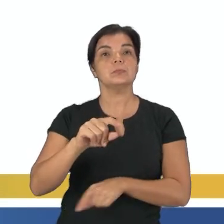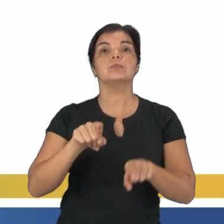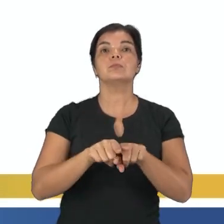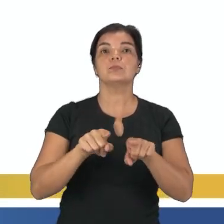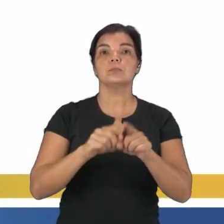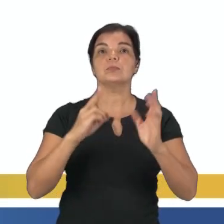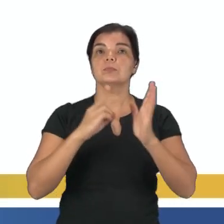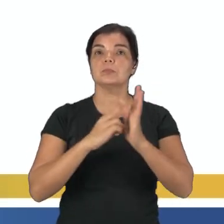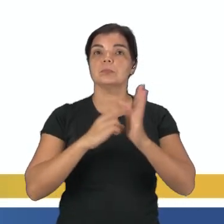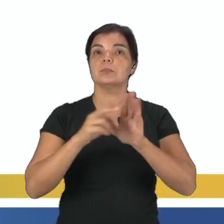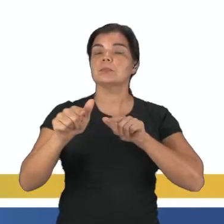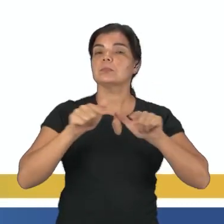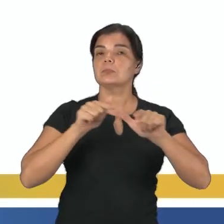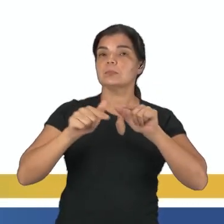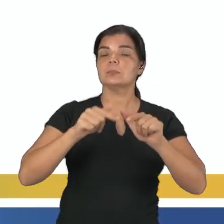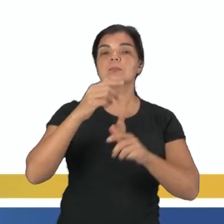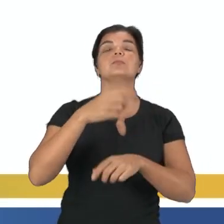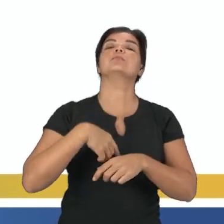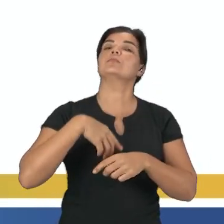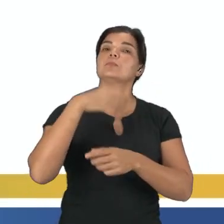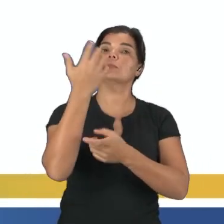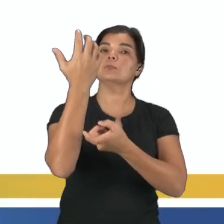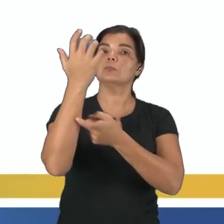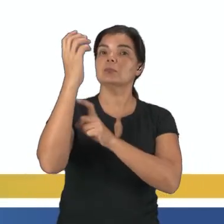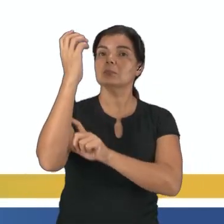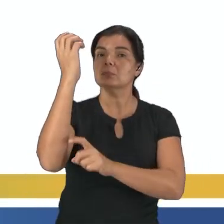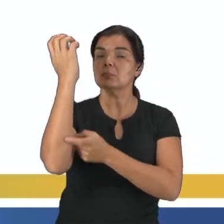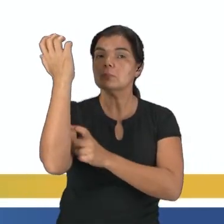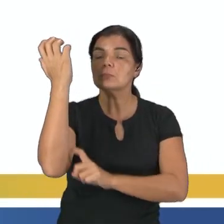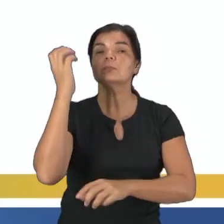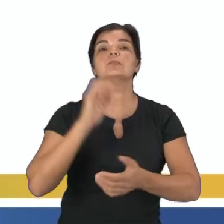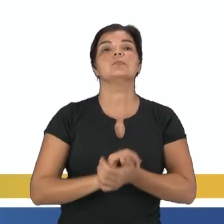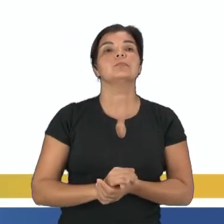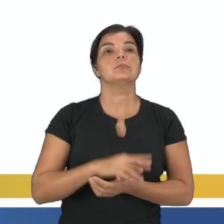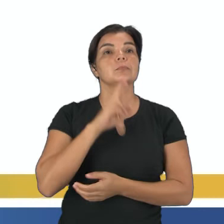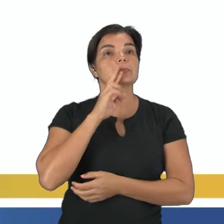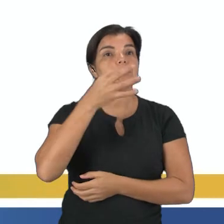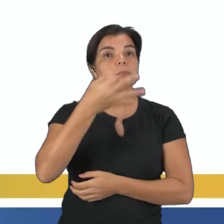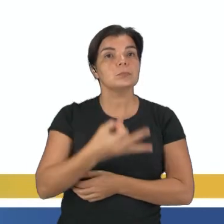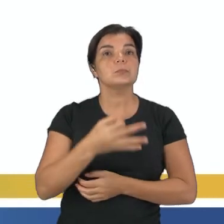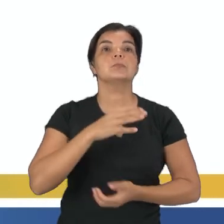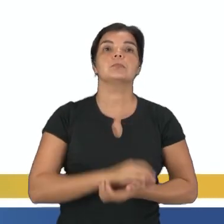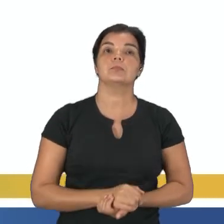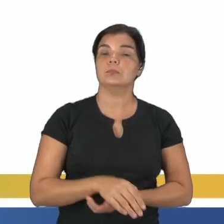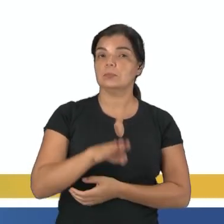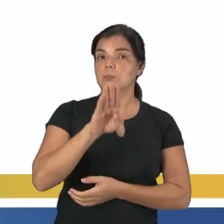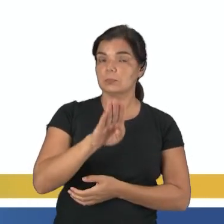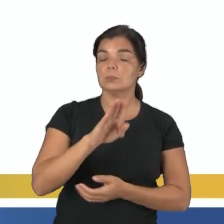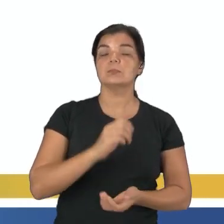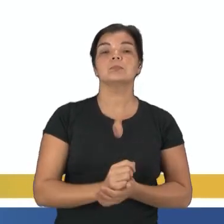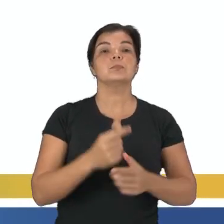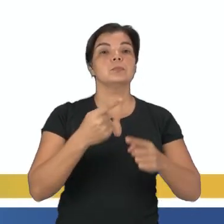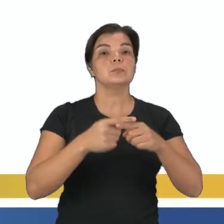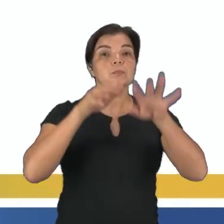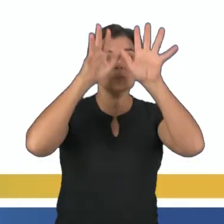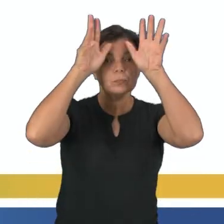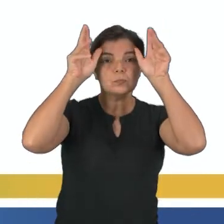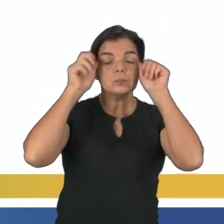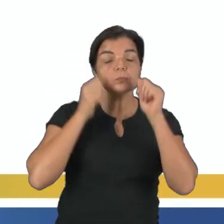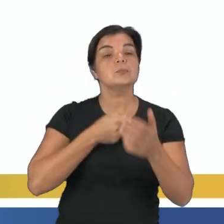malocas foi quando os indígenas trabalharam nos seringais. A alternativa correta, gente, é a letra B, certo? O